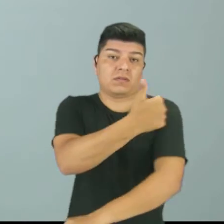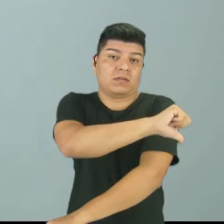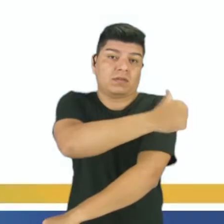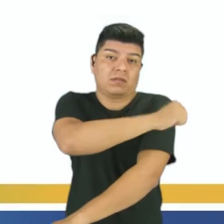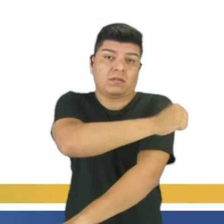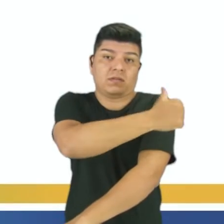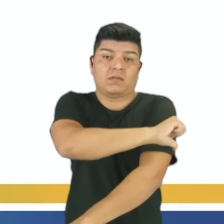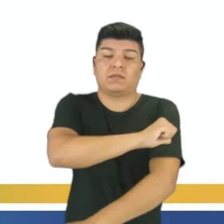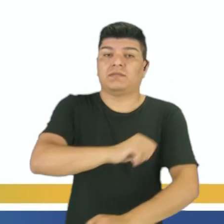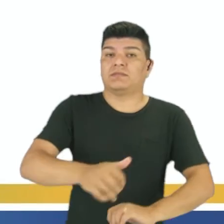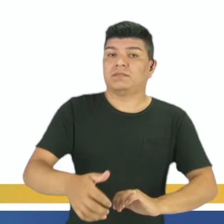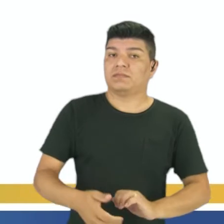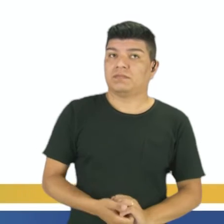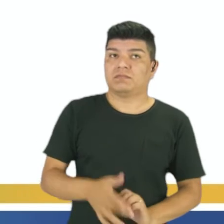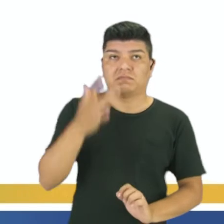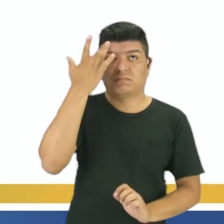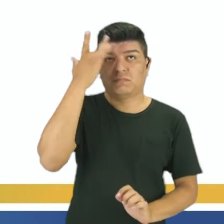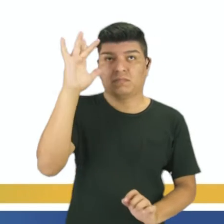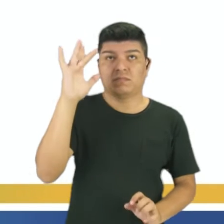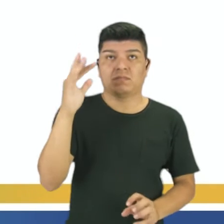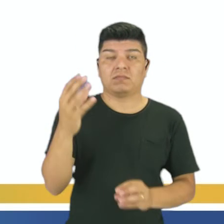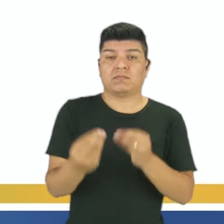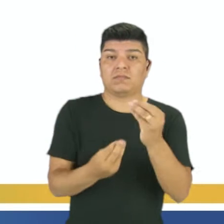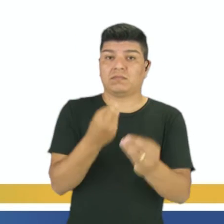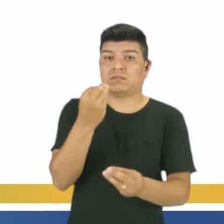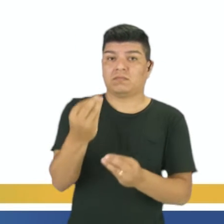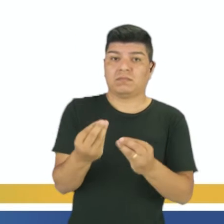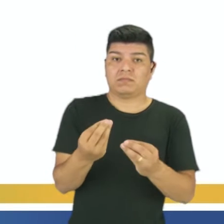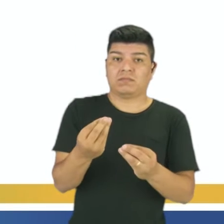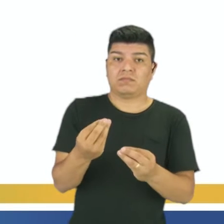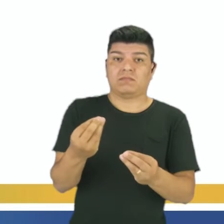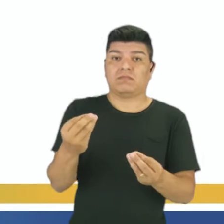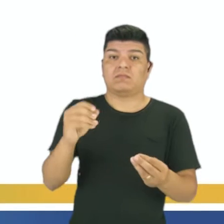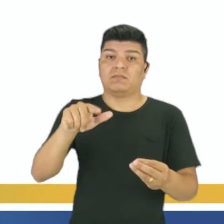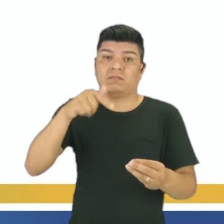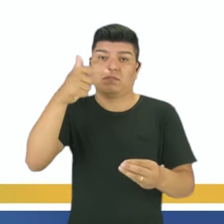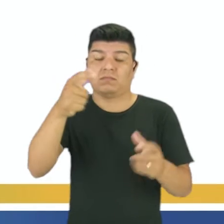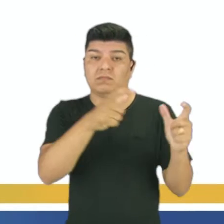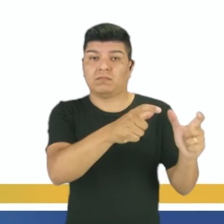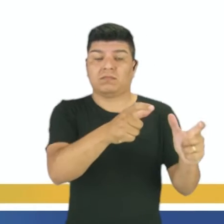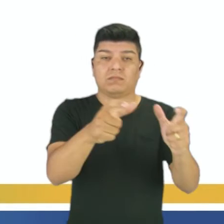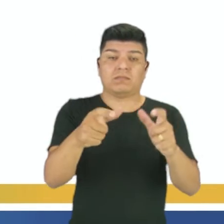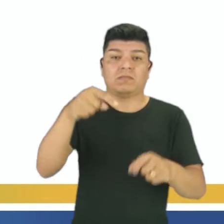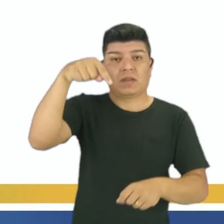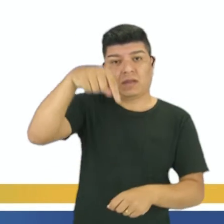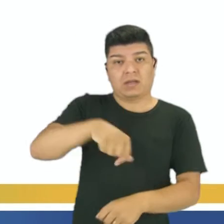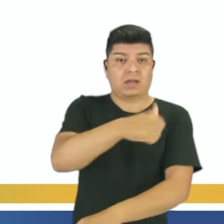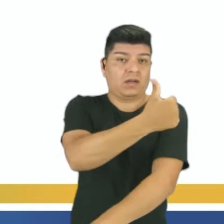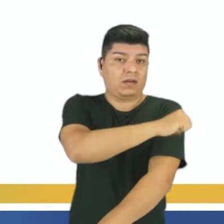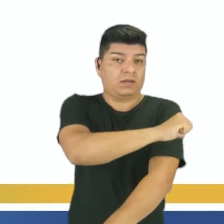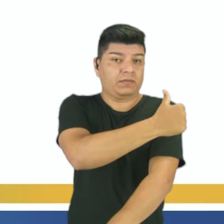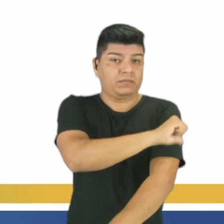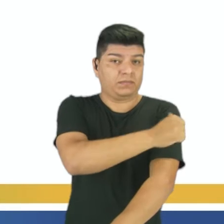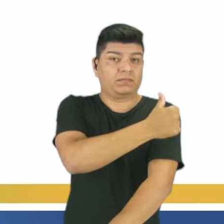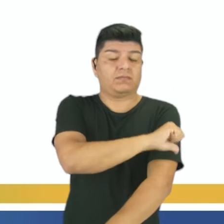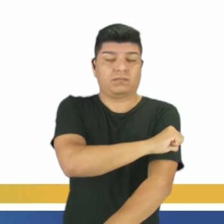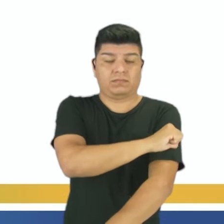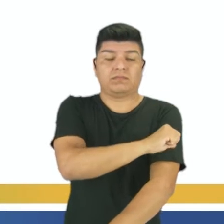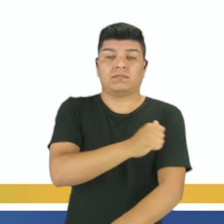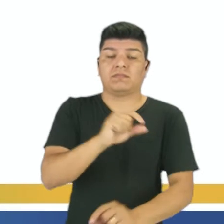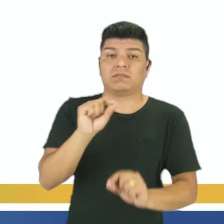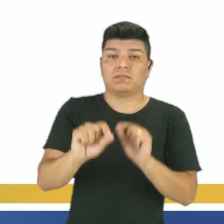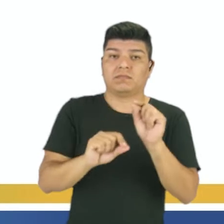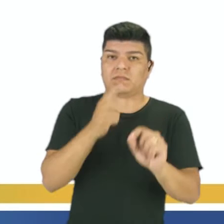Janeiro. Não sei como as coisas se passam em outros sítios. Aqui, no Rio de Janeiro, é